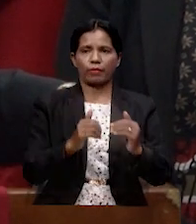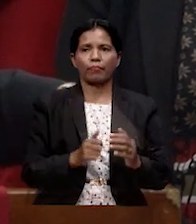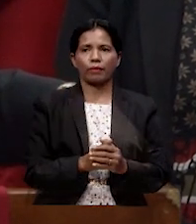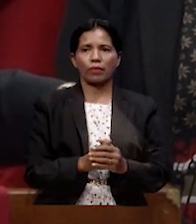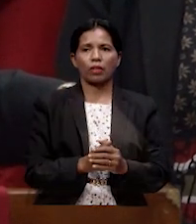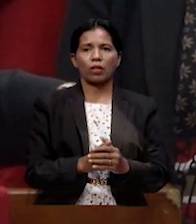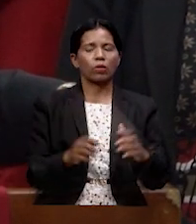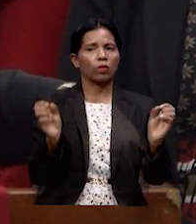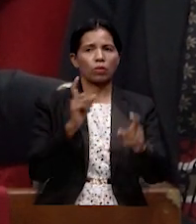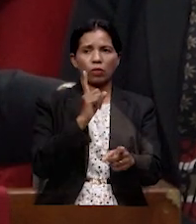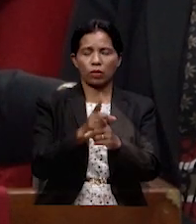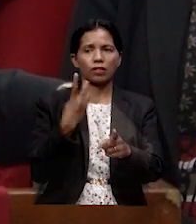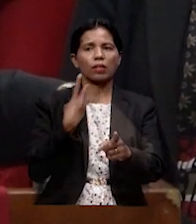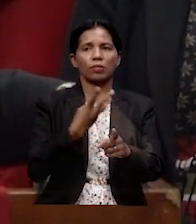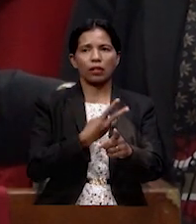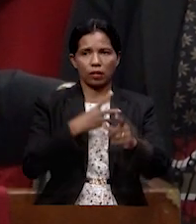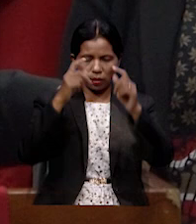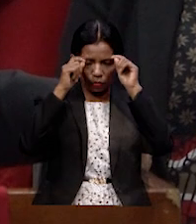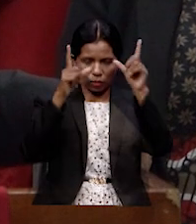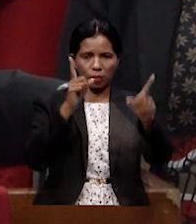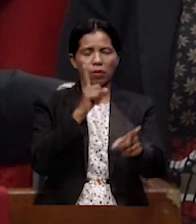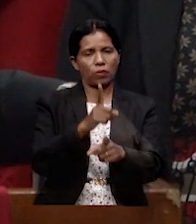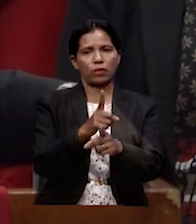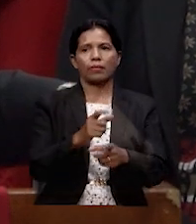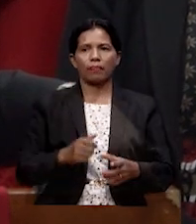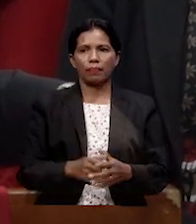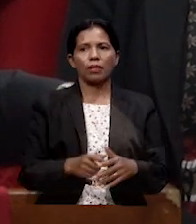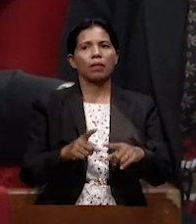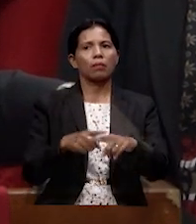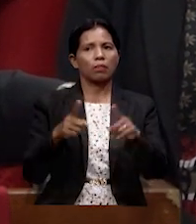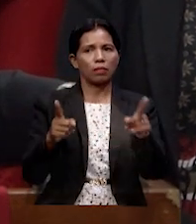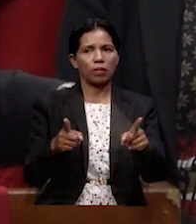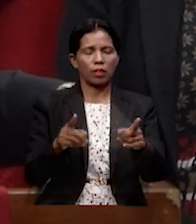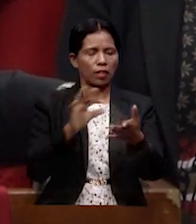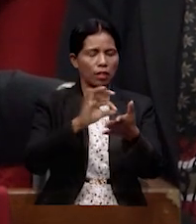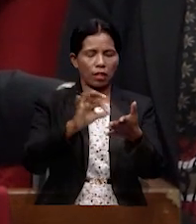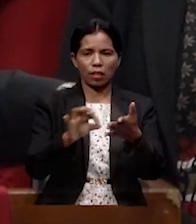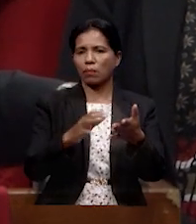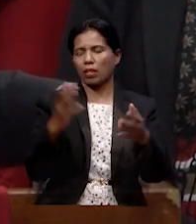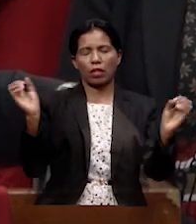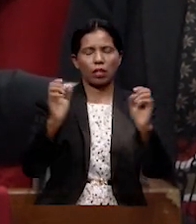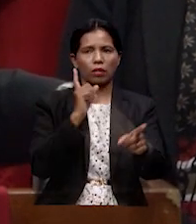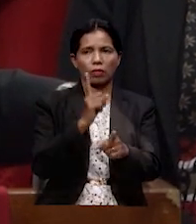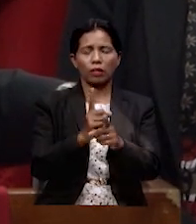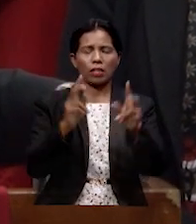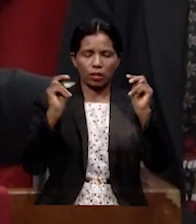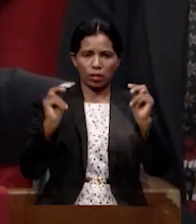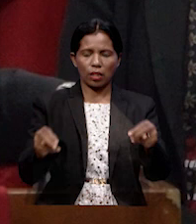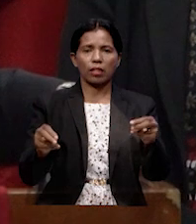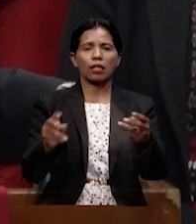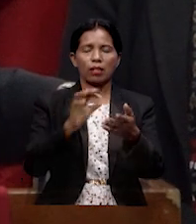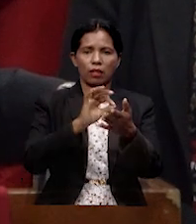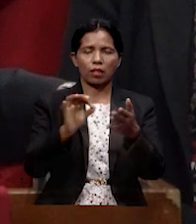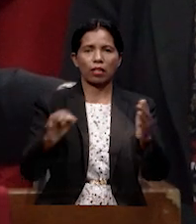Lolos ni lali kata consenso, tau dia terian Timor ni mak los. Mesti awak tratar ni lah hati tidak ni, hati tidak tem ke consenso. Ni